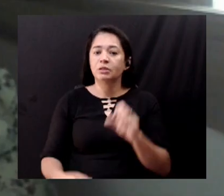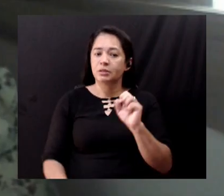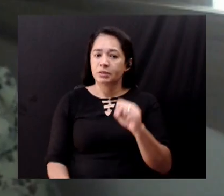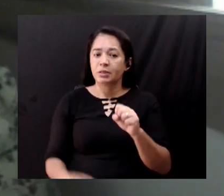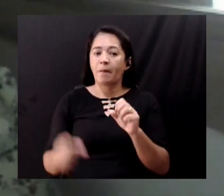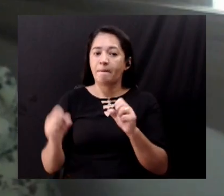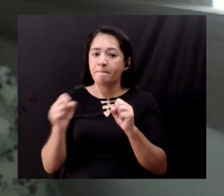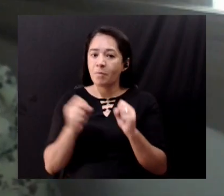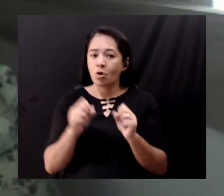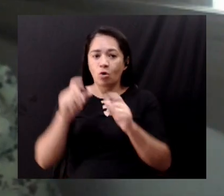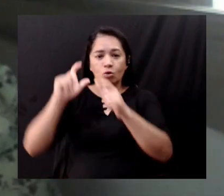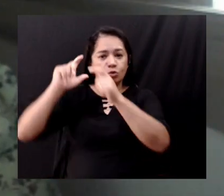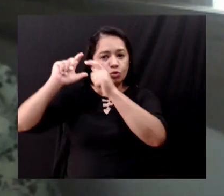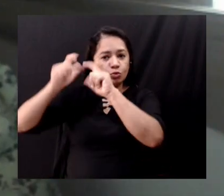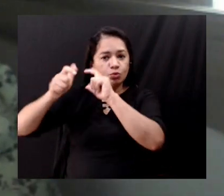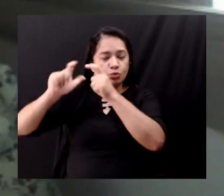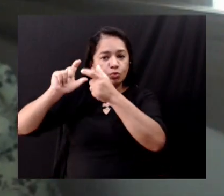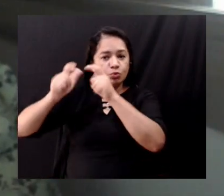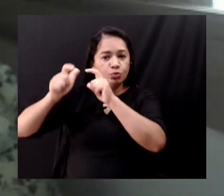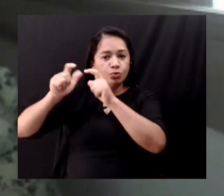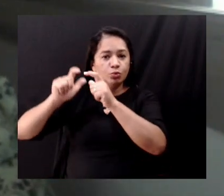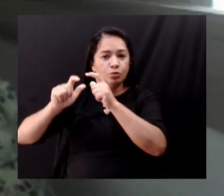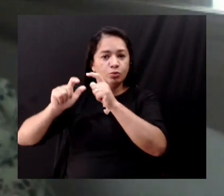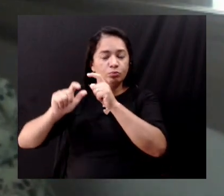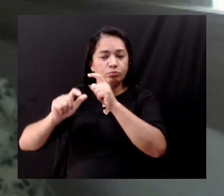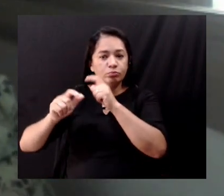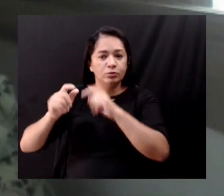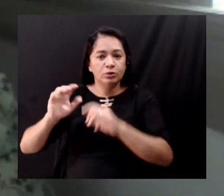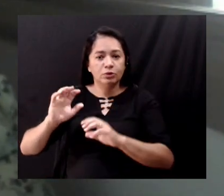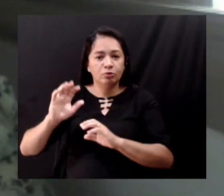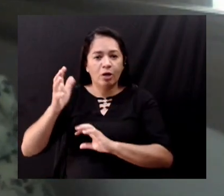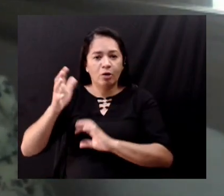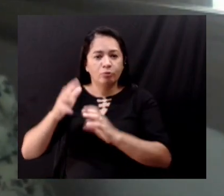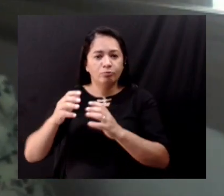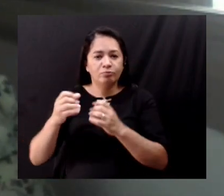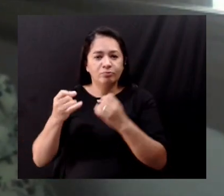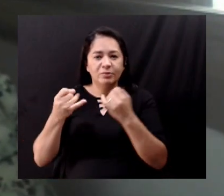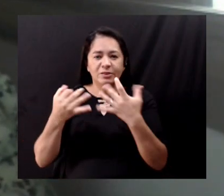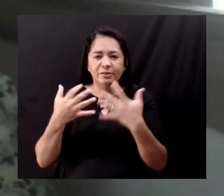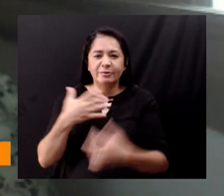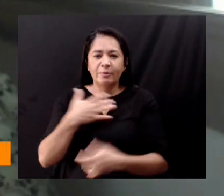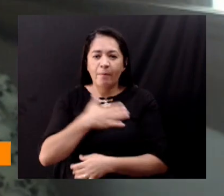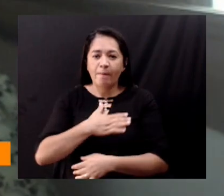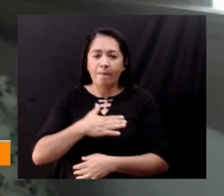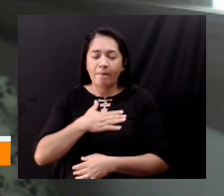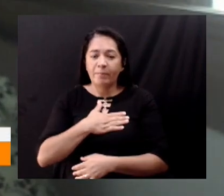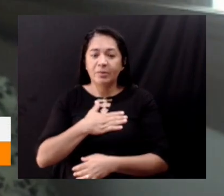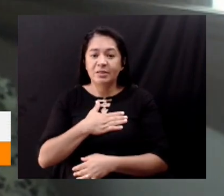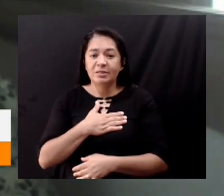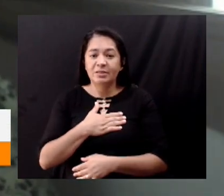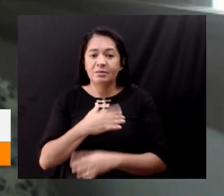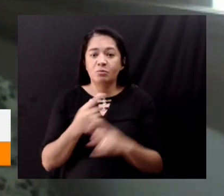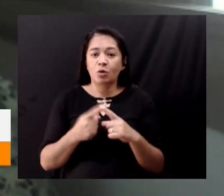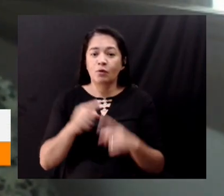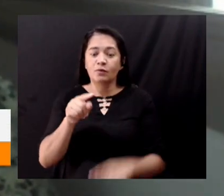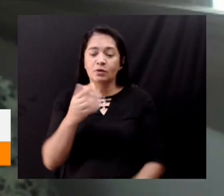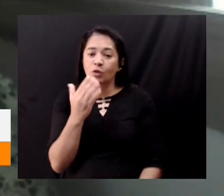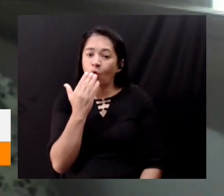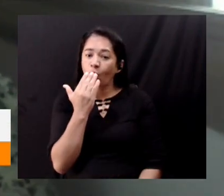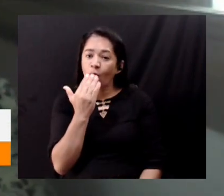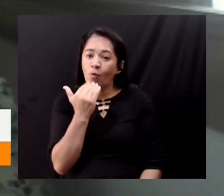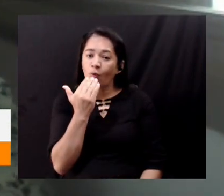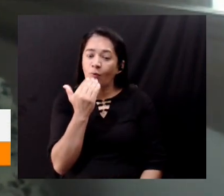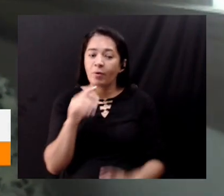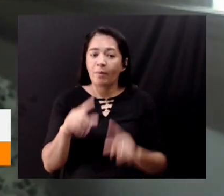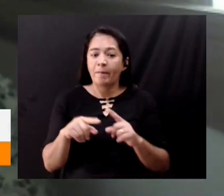dessa, como eu vou te explicar, esse prazer gerado pela alimentação, mas não